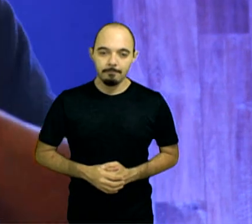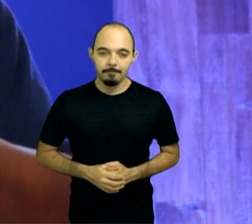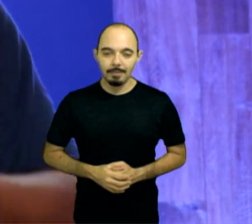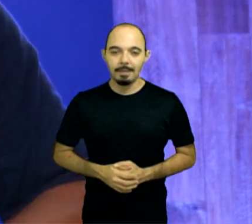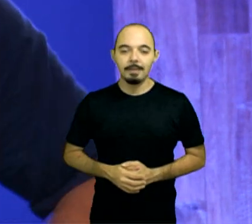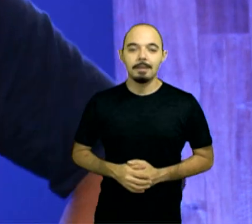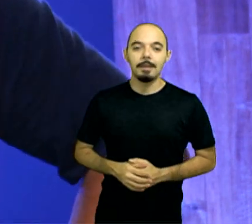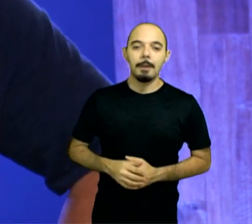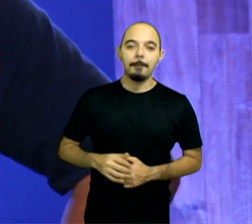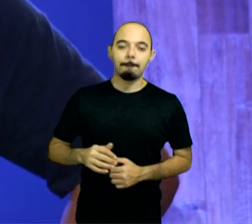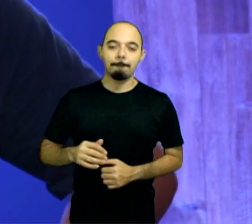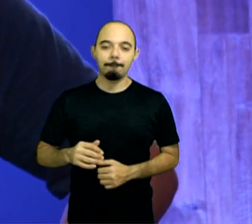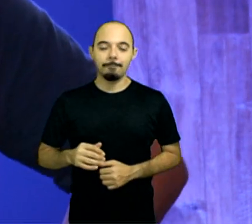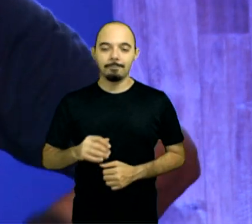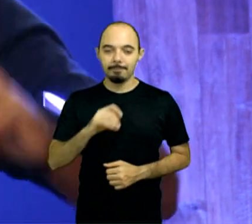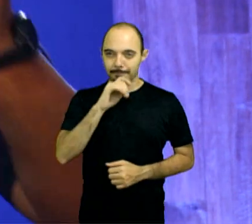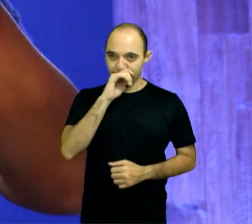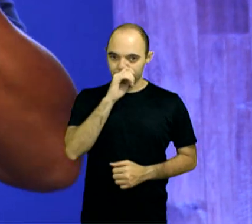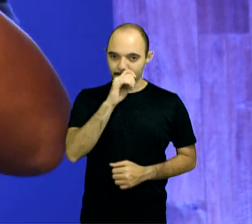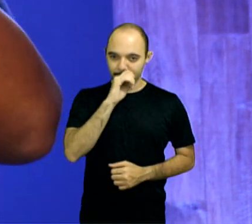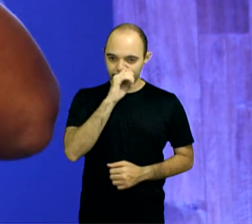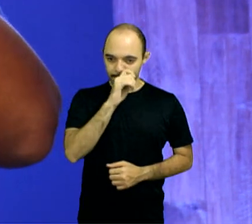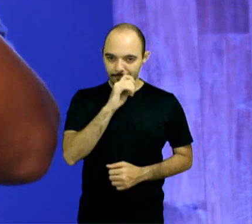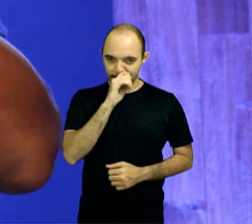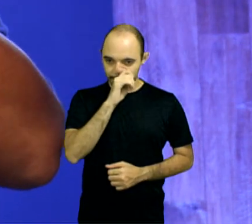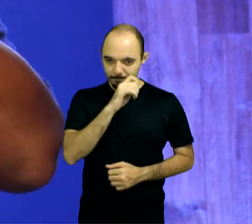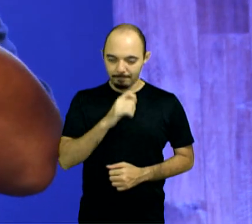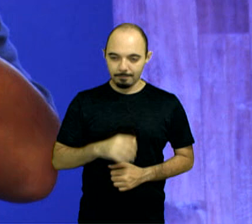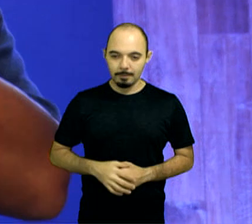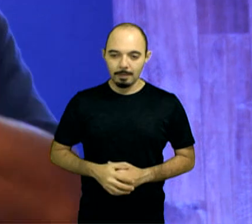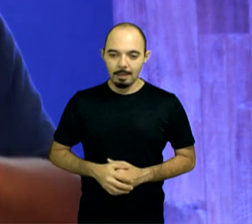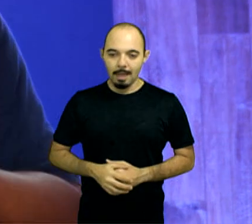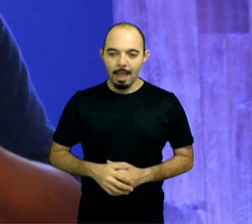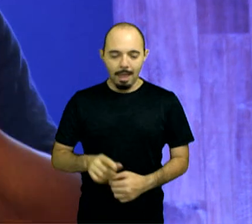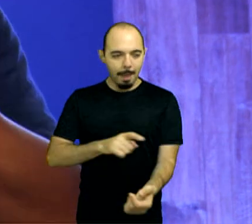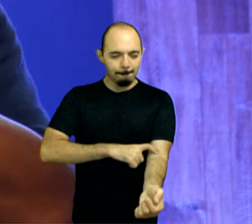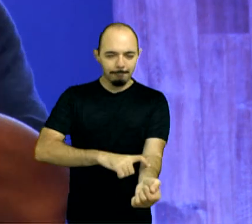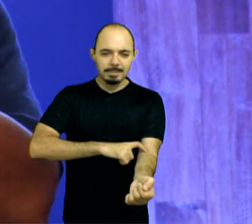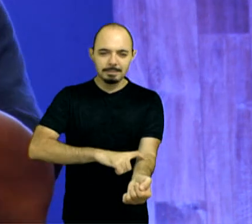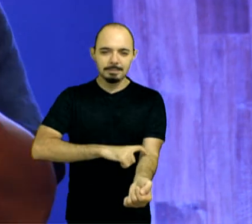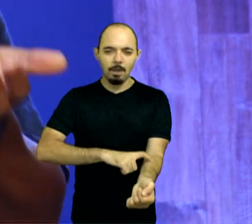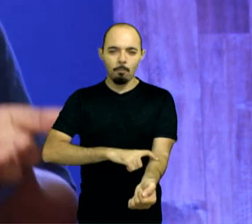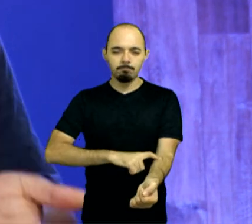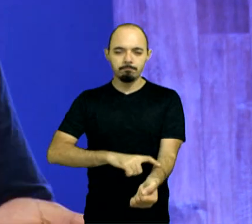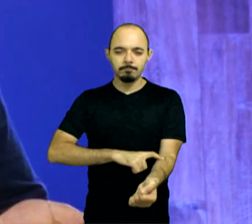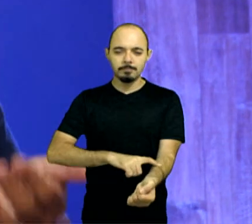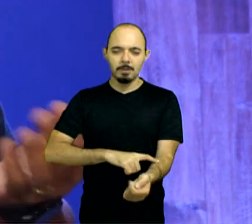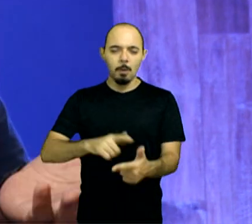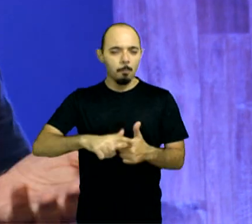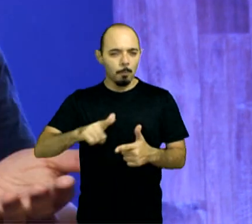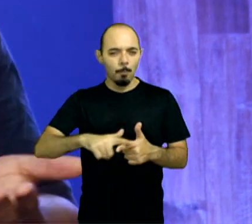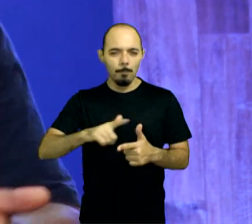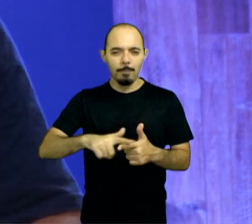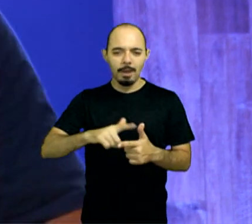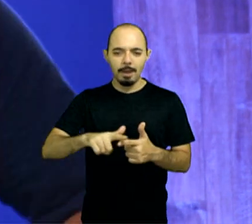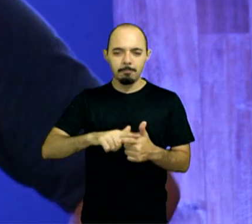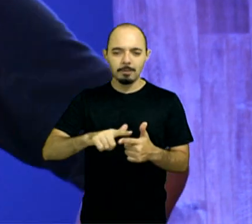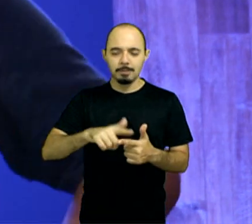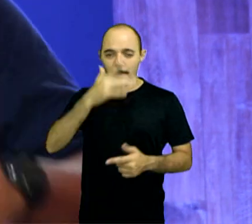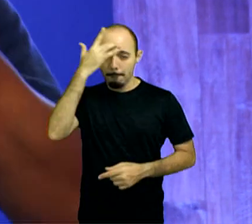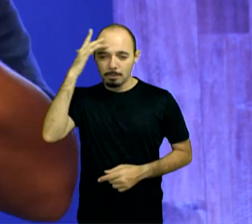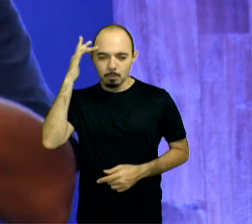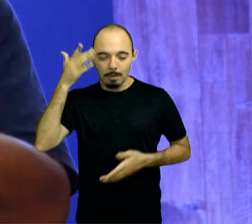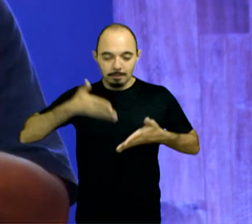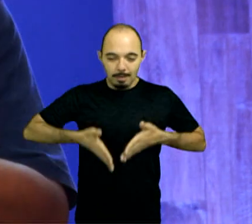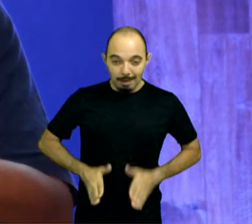tentando comparar, e tem umas artérias que são defeituosas. Tem pessoas que nascem e morrem com isso, não acontece nada, né?